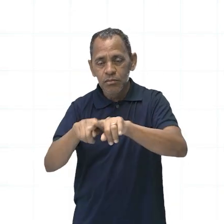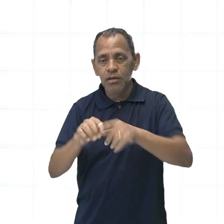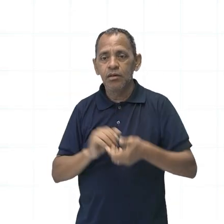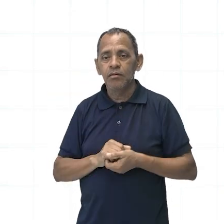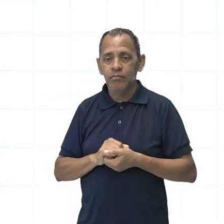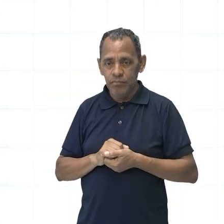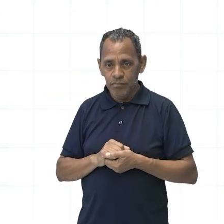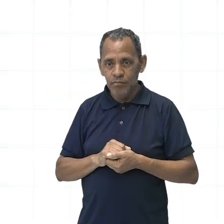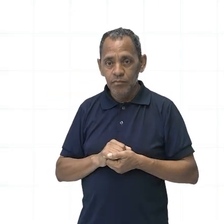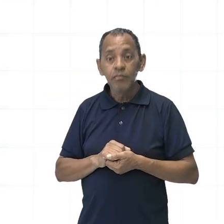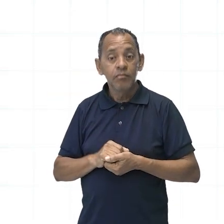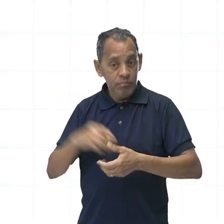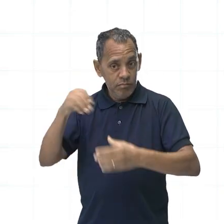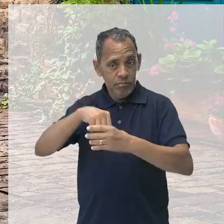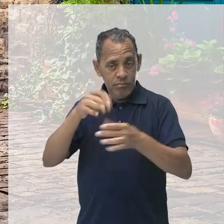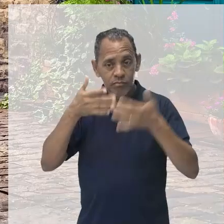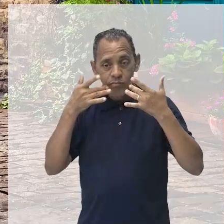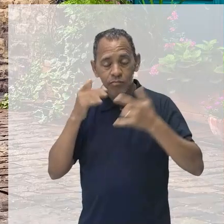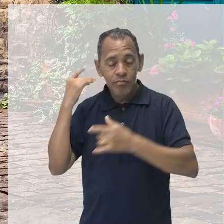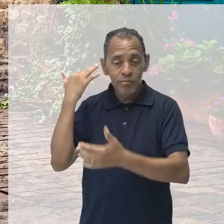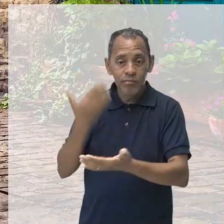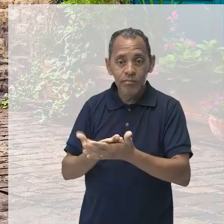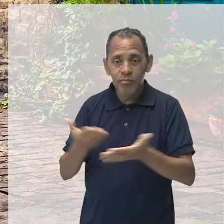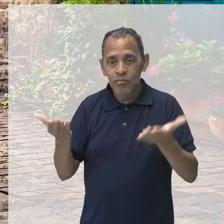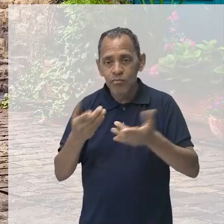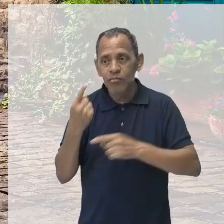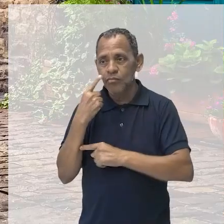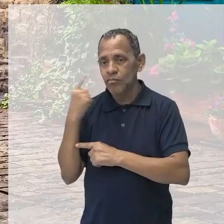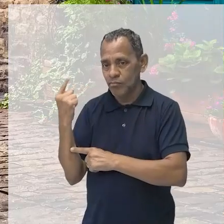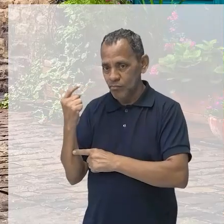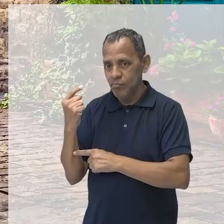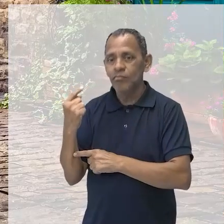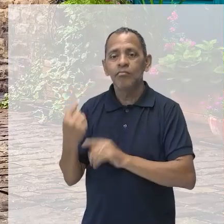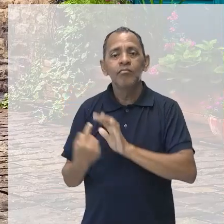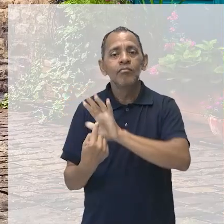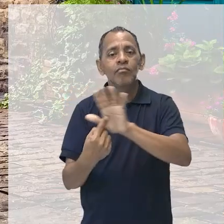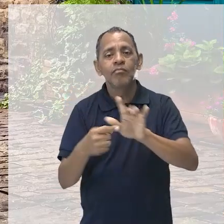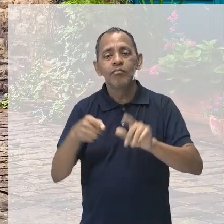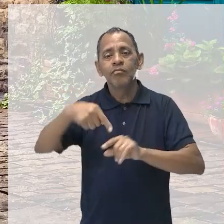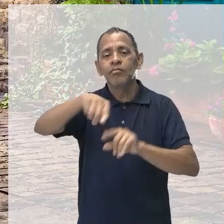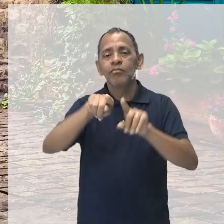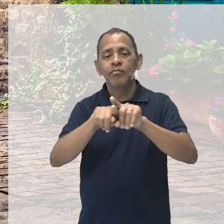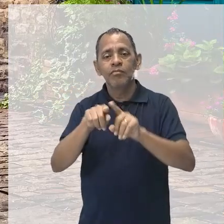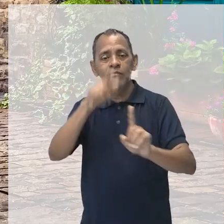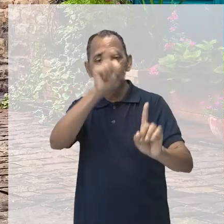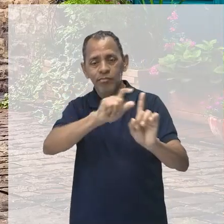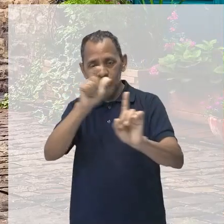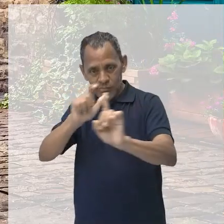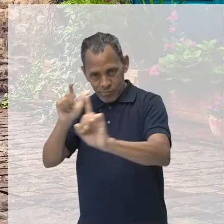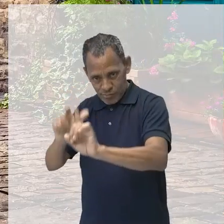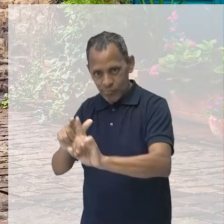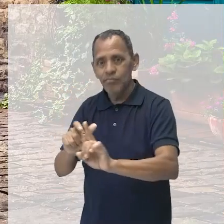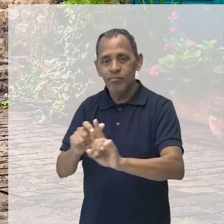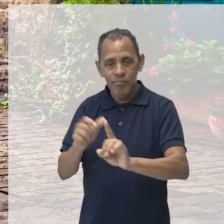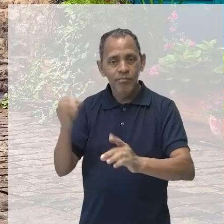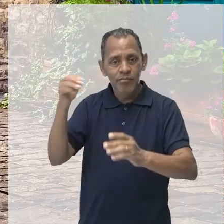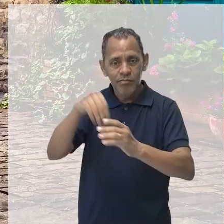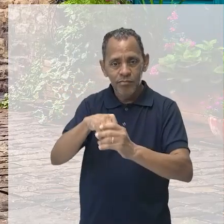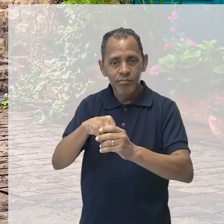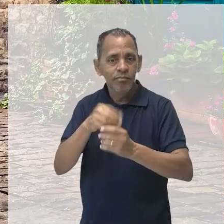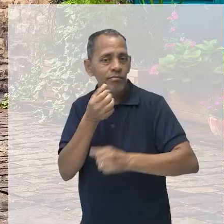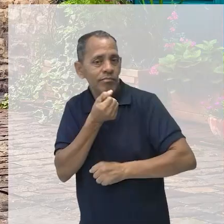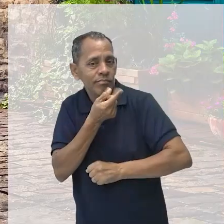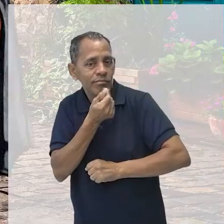hoje. Então, vamos mais uma vez mostrar para vocês esses personagens fixos que faziam parte dessa